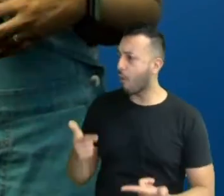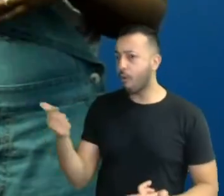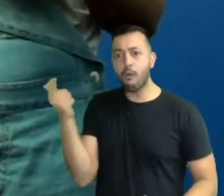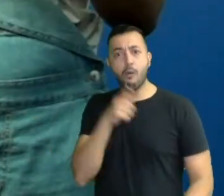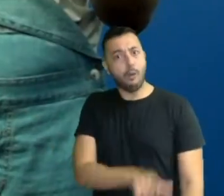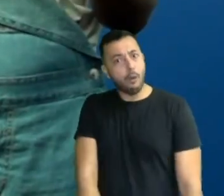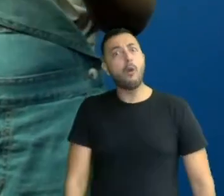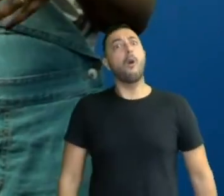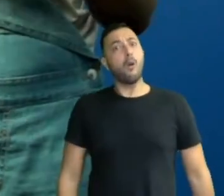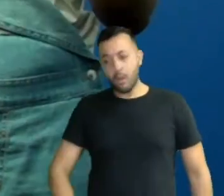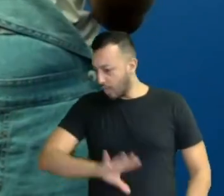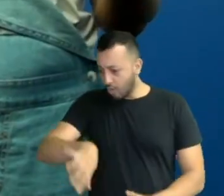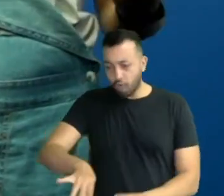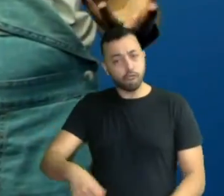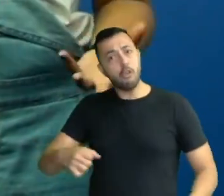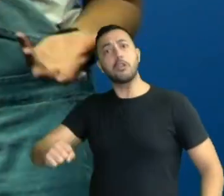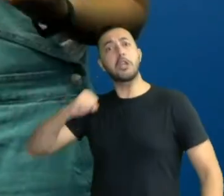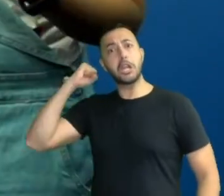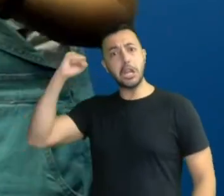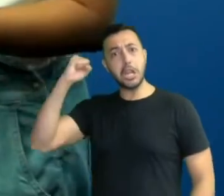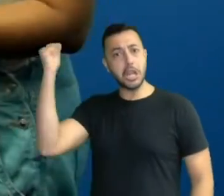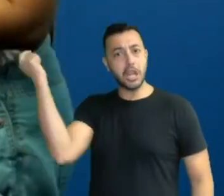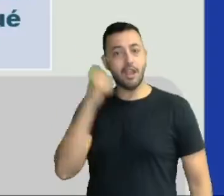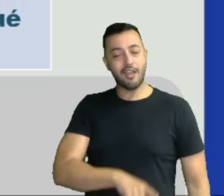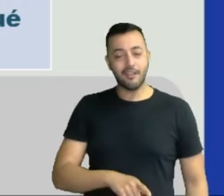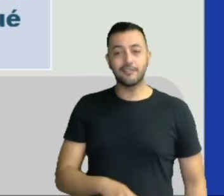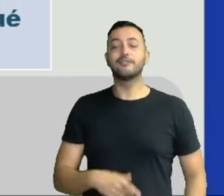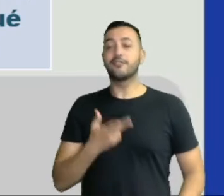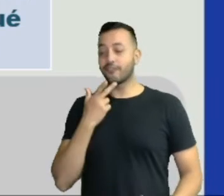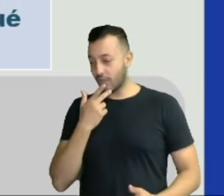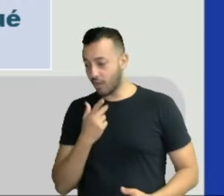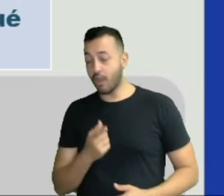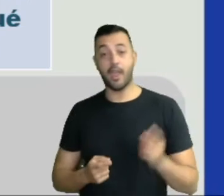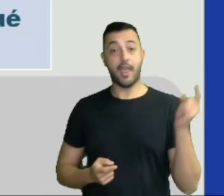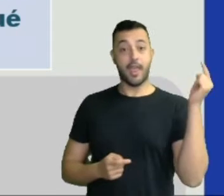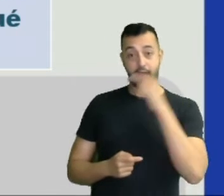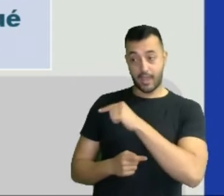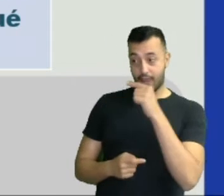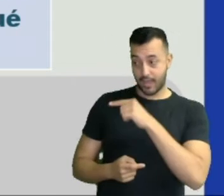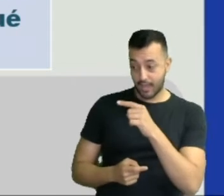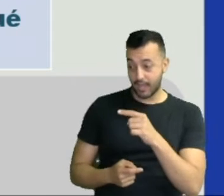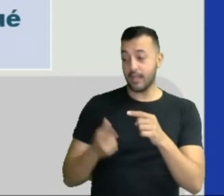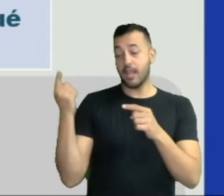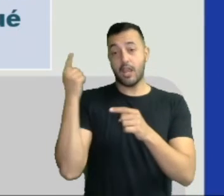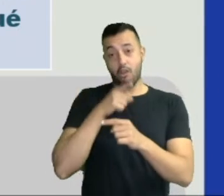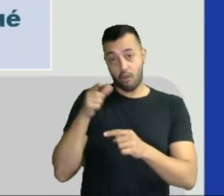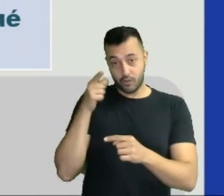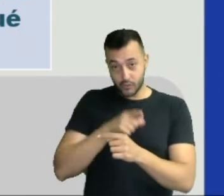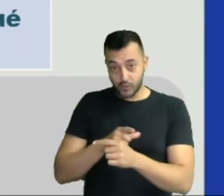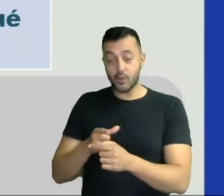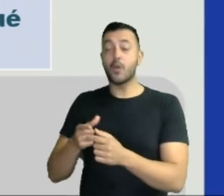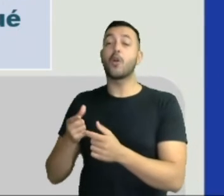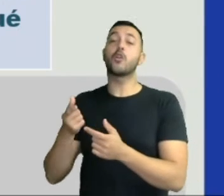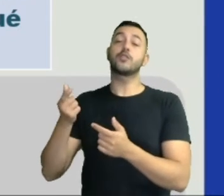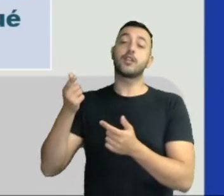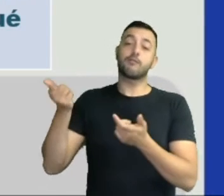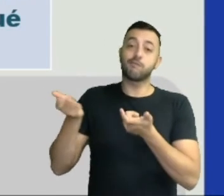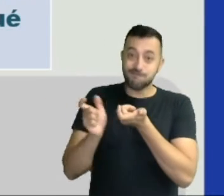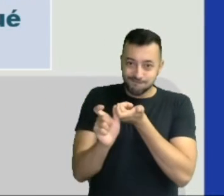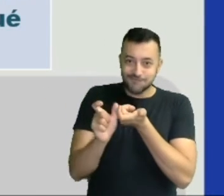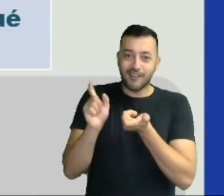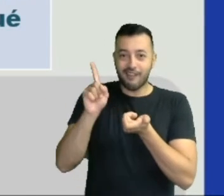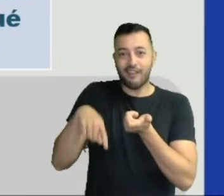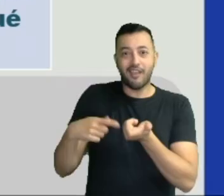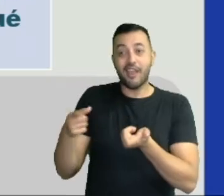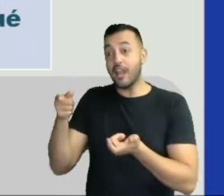ganhou o sorteio dos livros. Aí eu digo, ele se ganhou o sorteio de los livros.